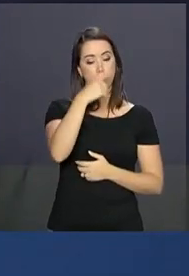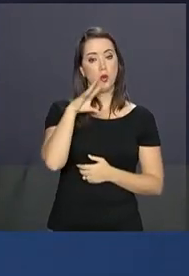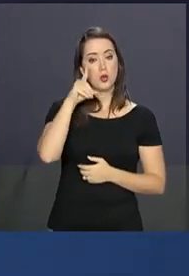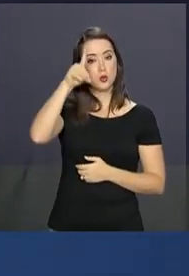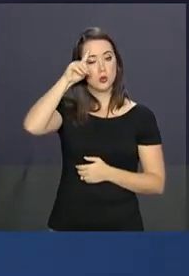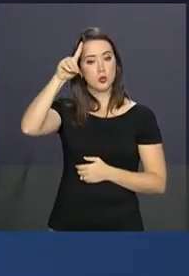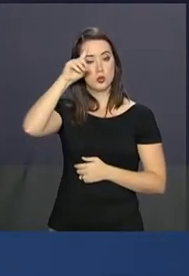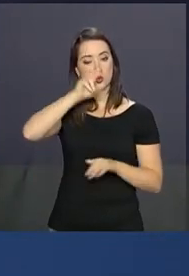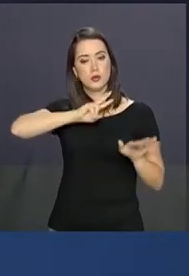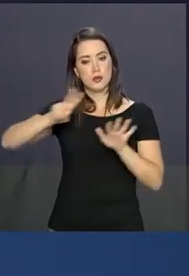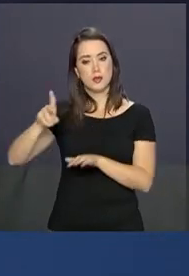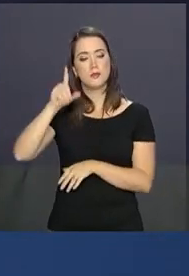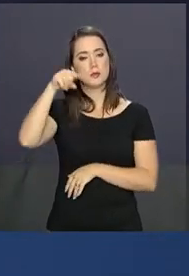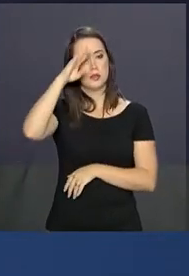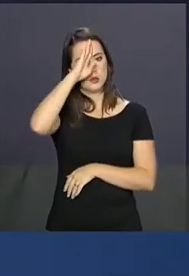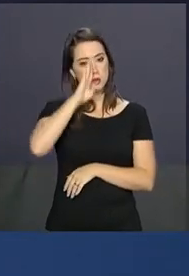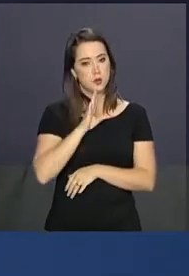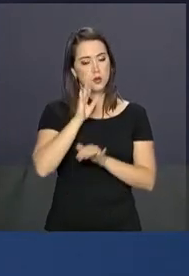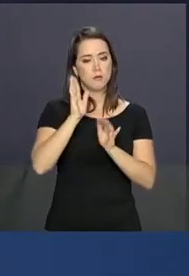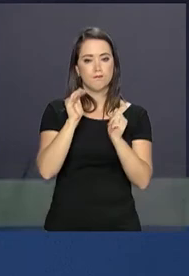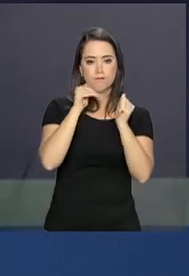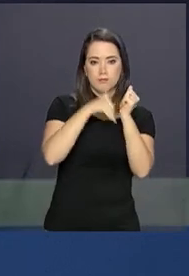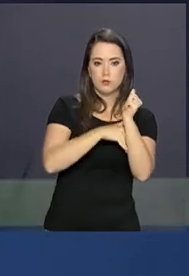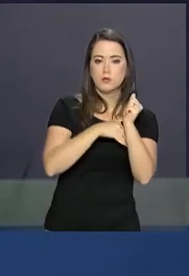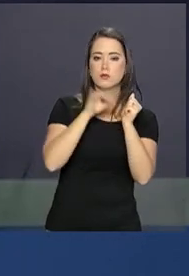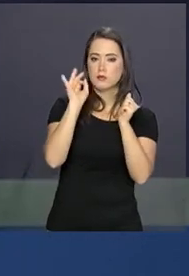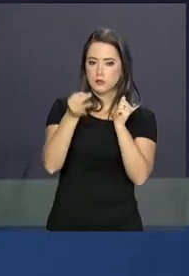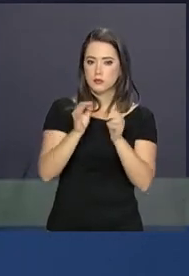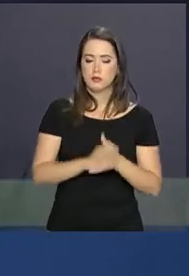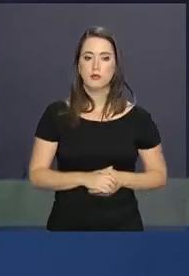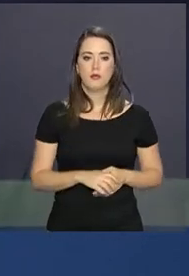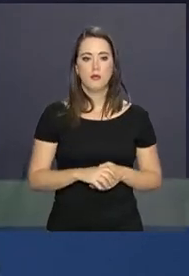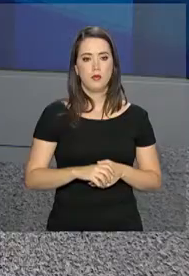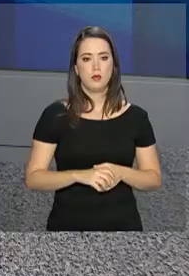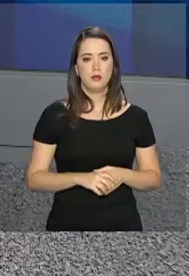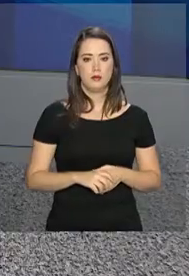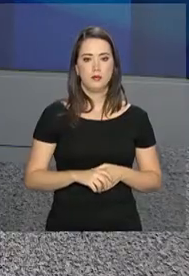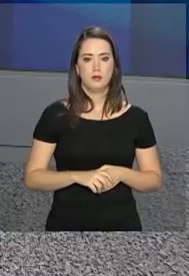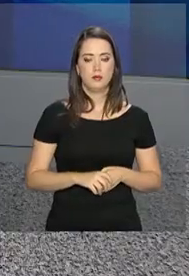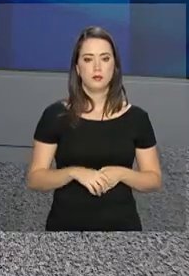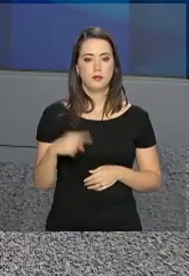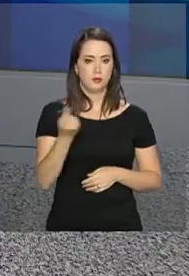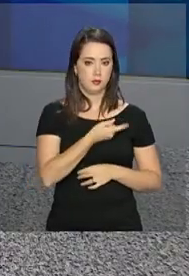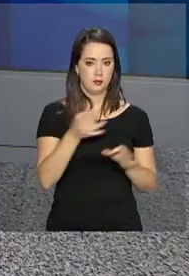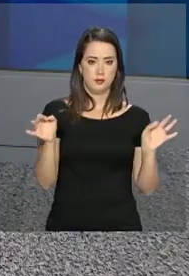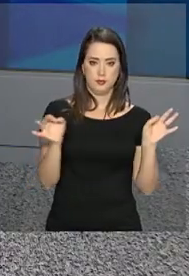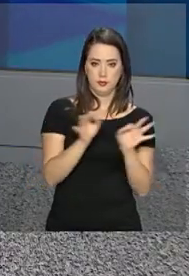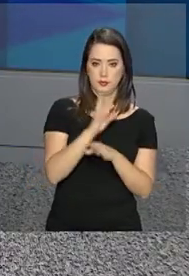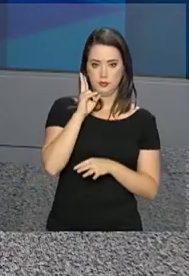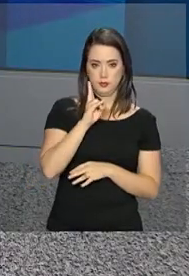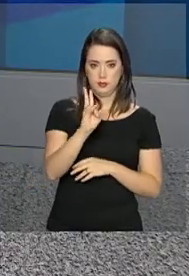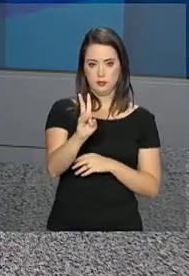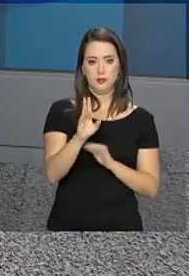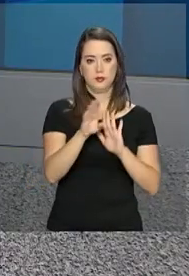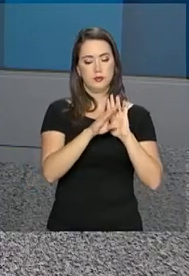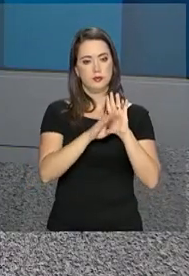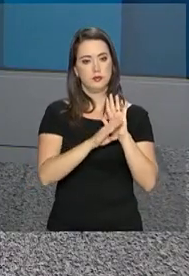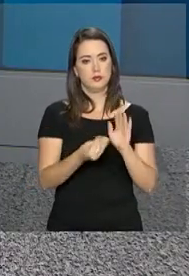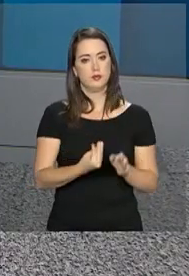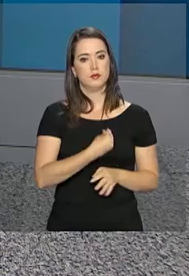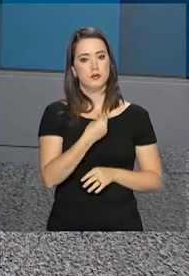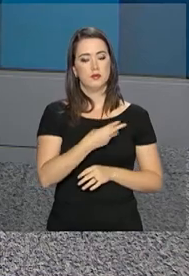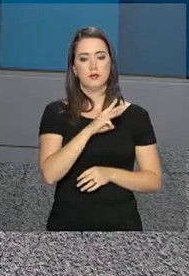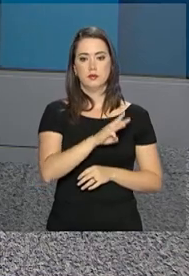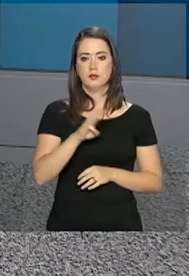semana a ligação é de graça eo anonimato é garantido nós ficamos por aqui você acompanha nossa programação